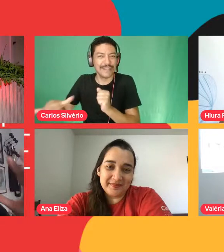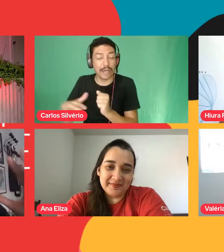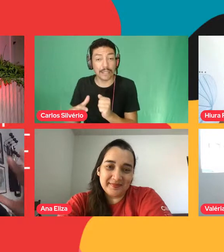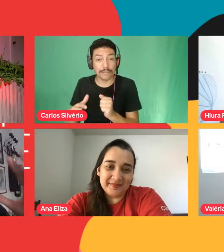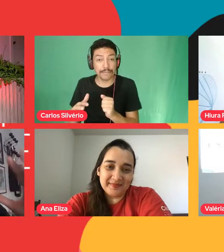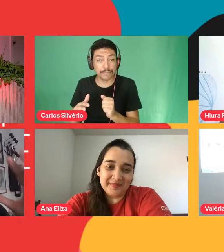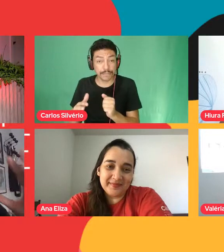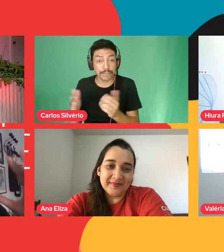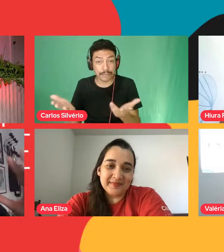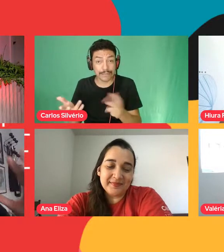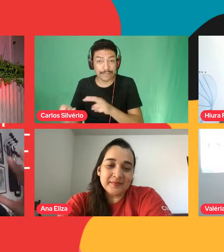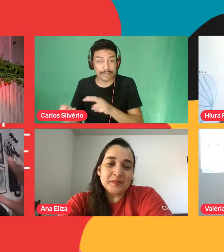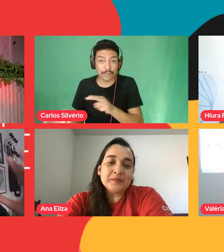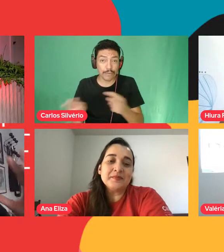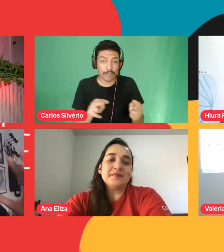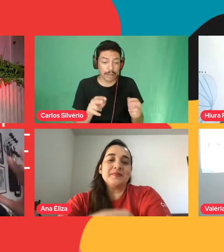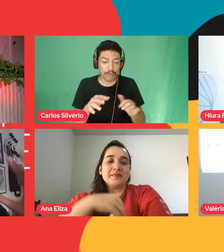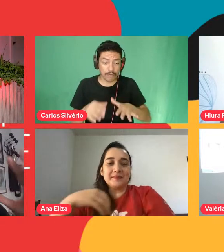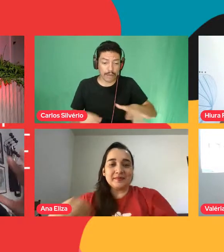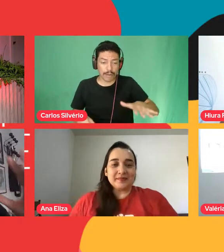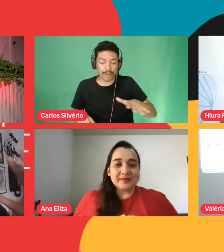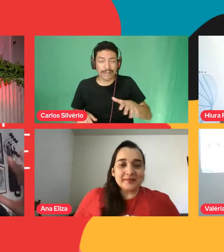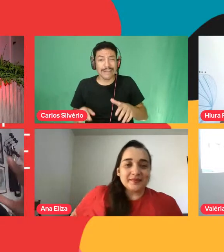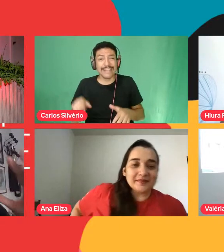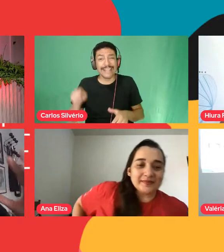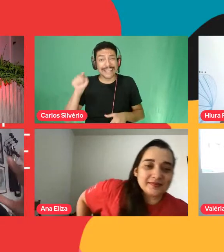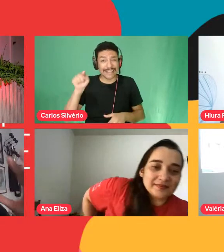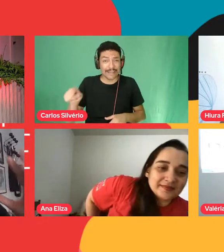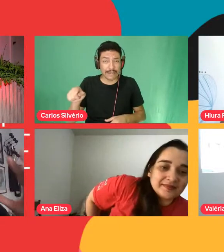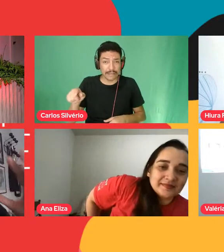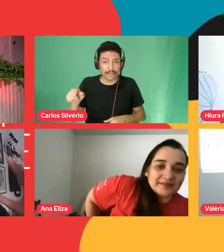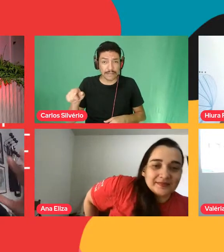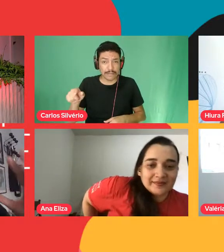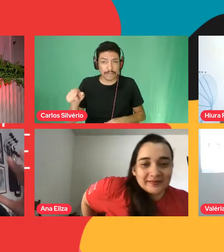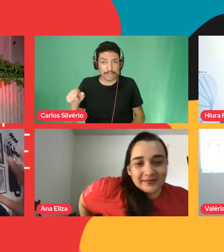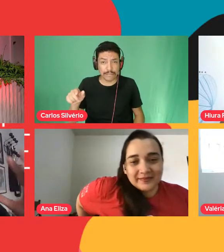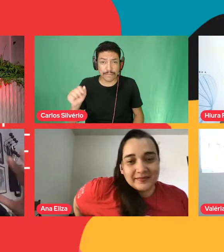num ambiente que eu não via muita possibilidade.